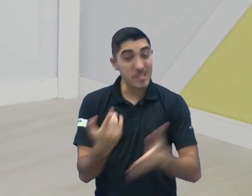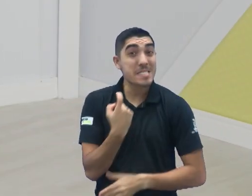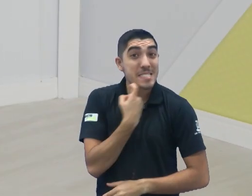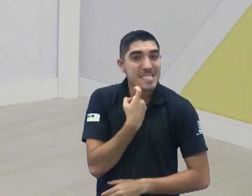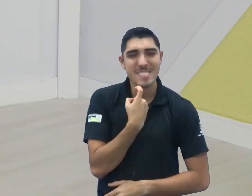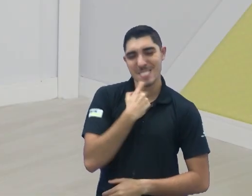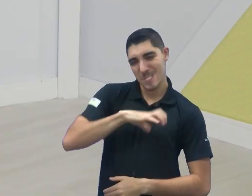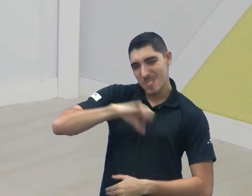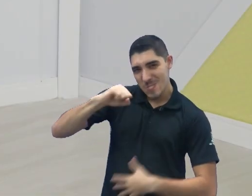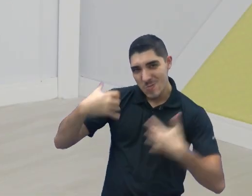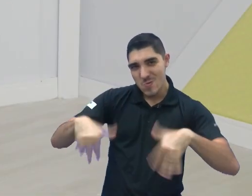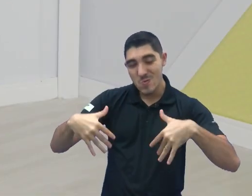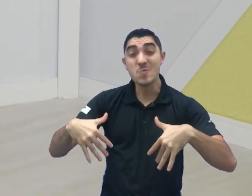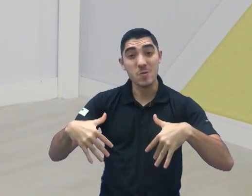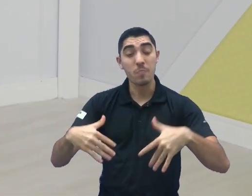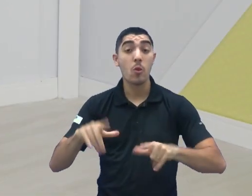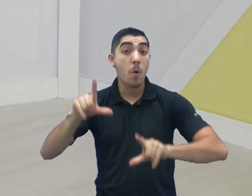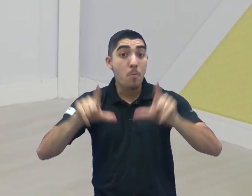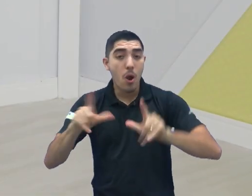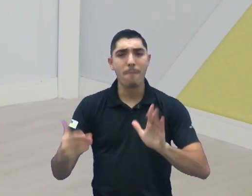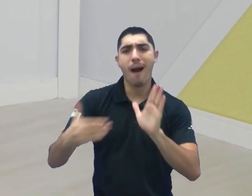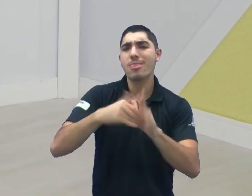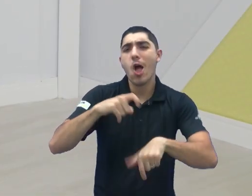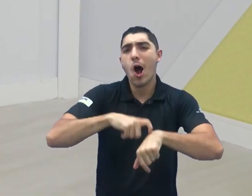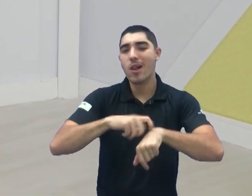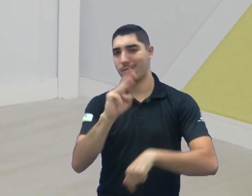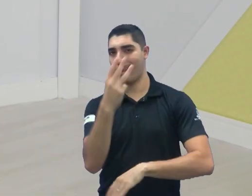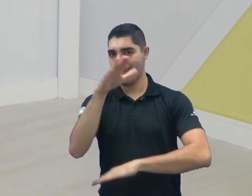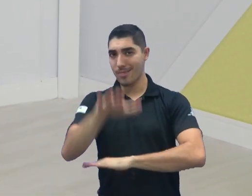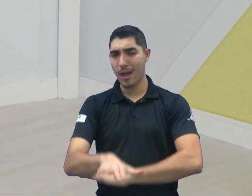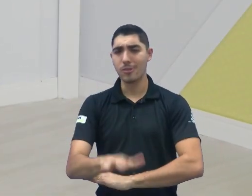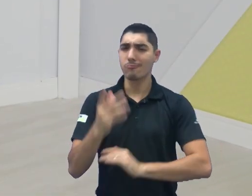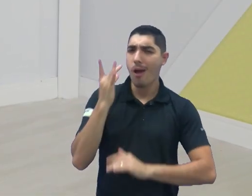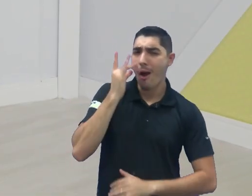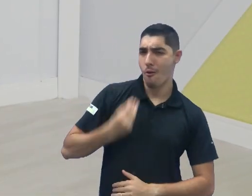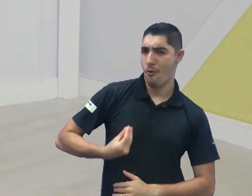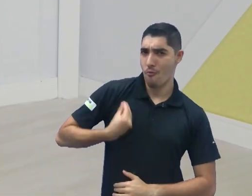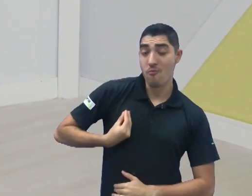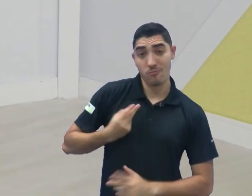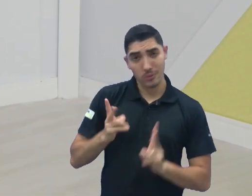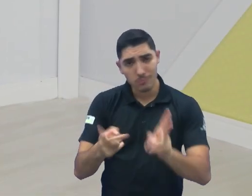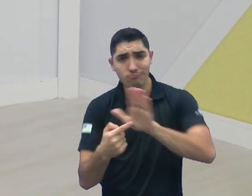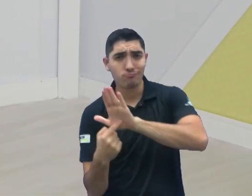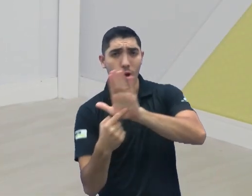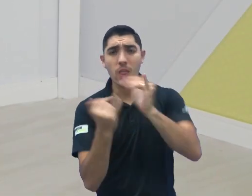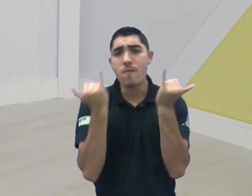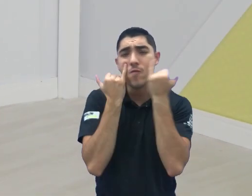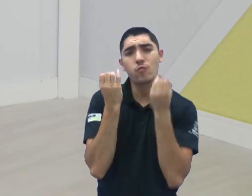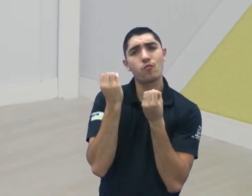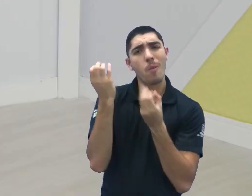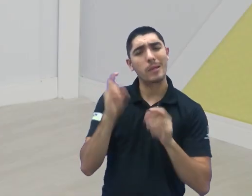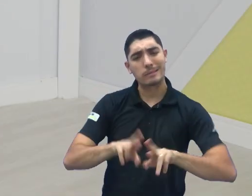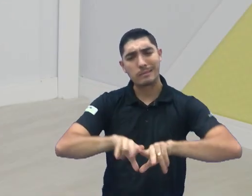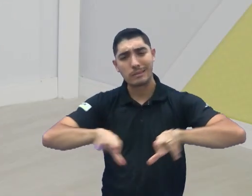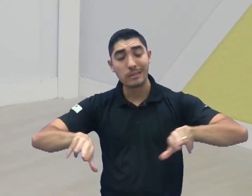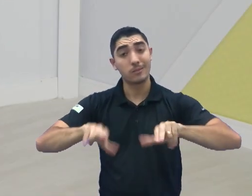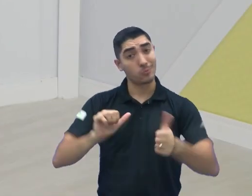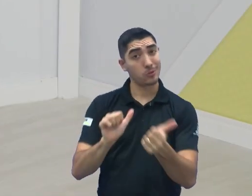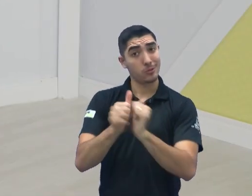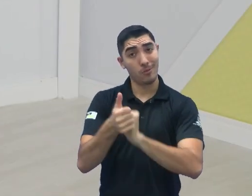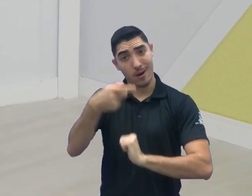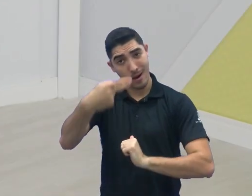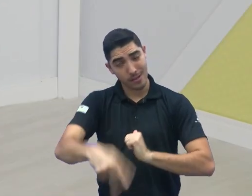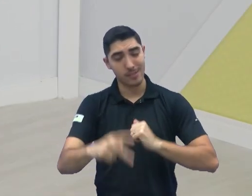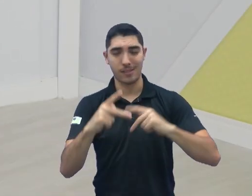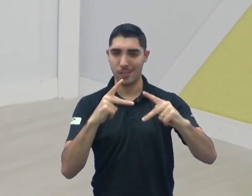hein, galera? Vamos até às 3 da tarde, sempre ao vivaço, aqui no Hora do Esporte, trazendo sempre as principais informações esportivas da